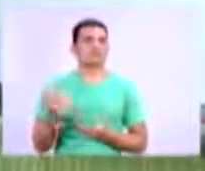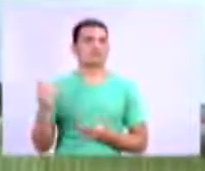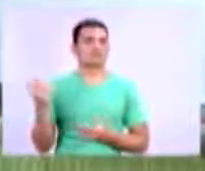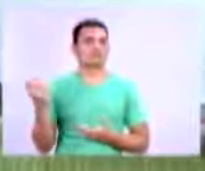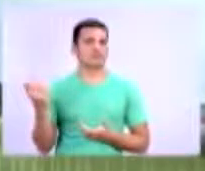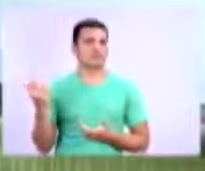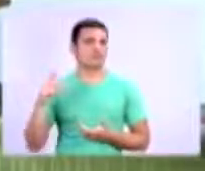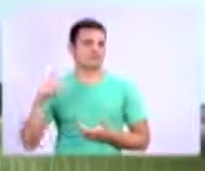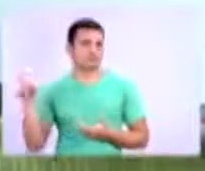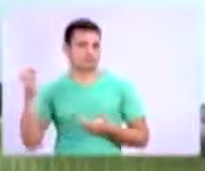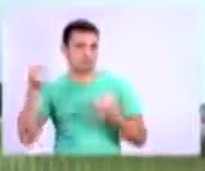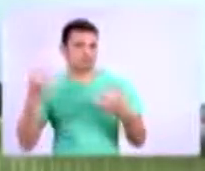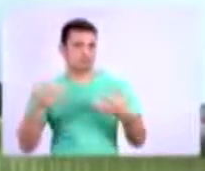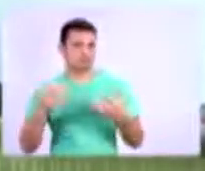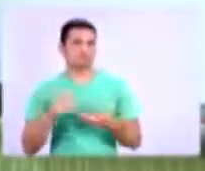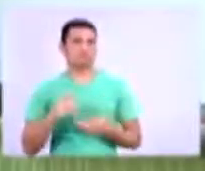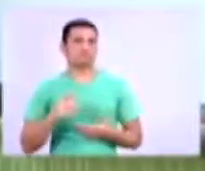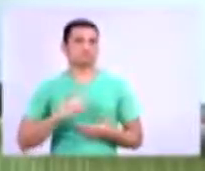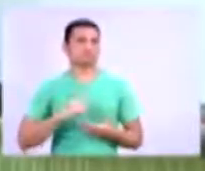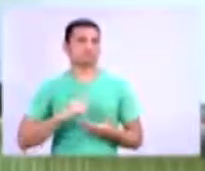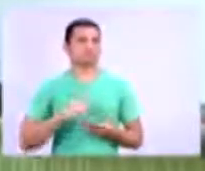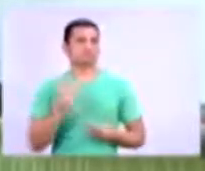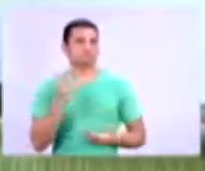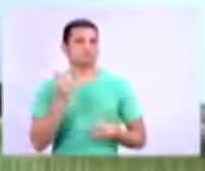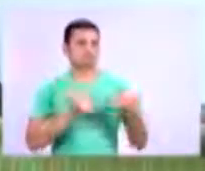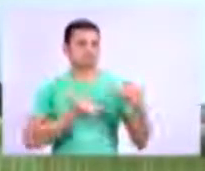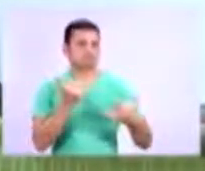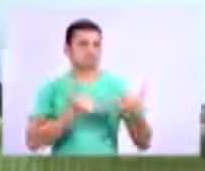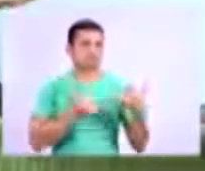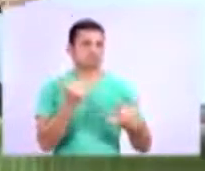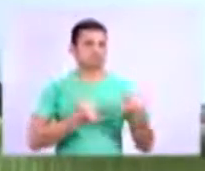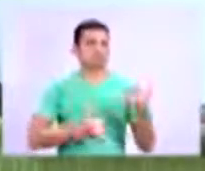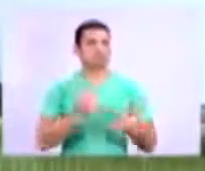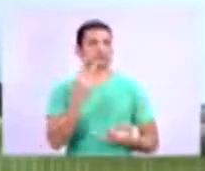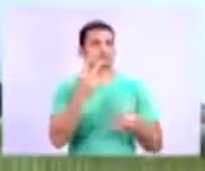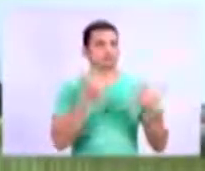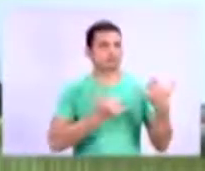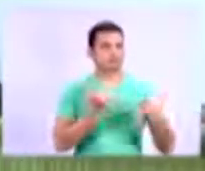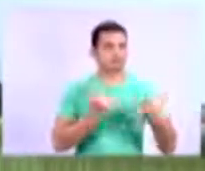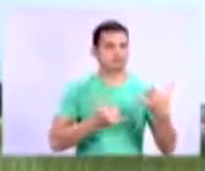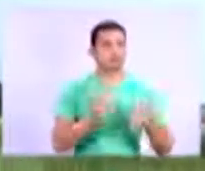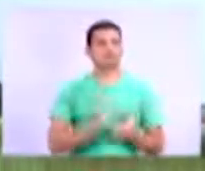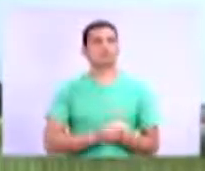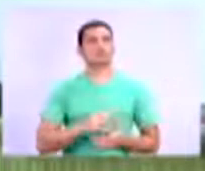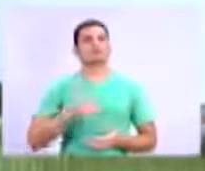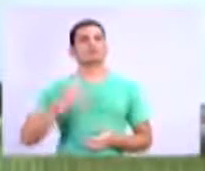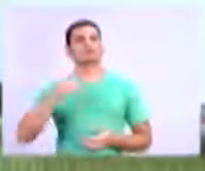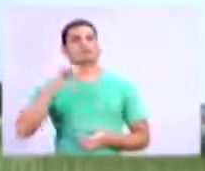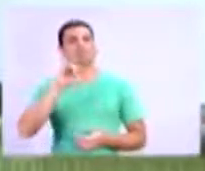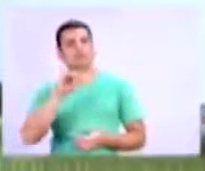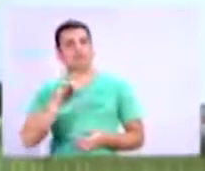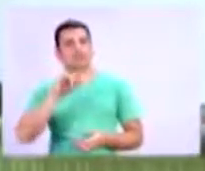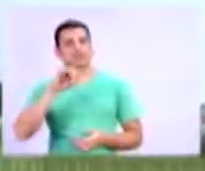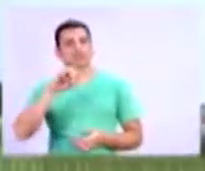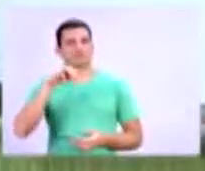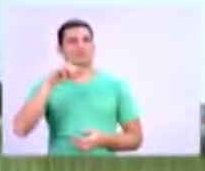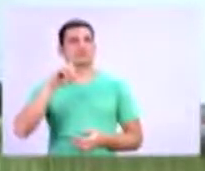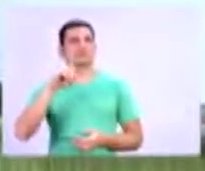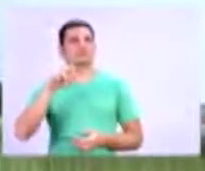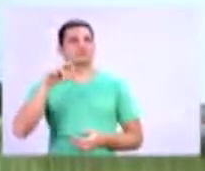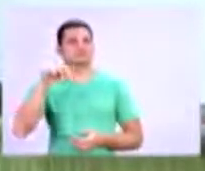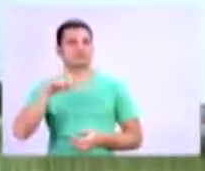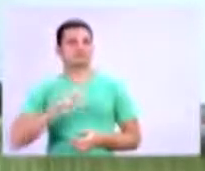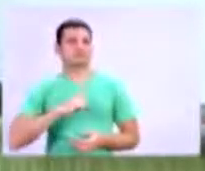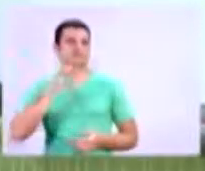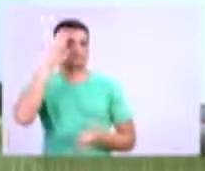passamos por duas grandes guerras, nós passamos pela idade moderna, onde nós tivemos uma crença